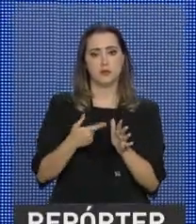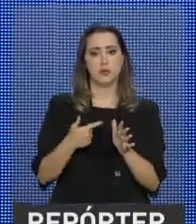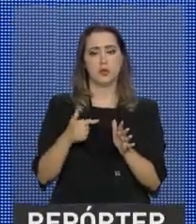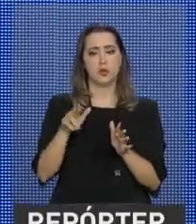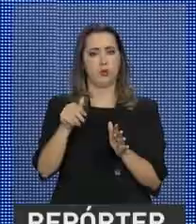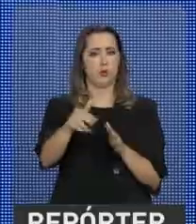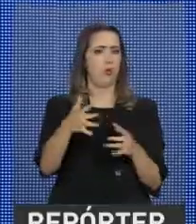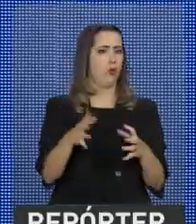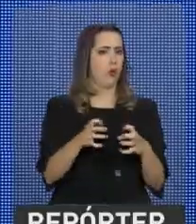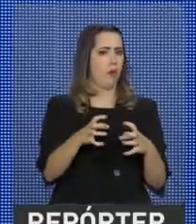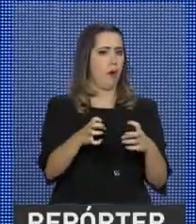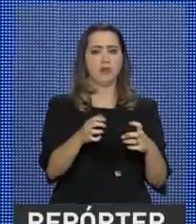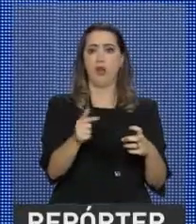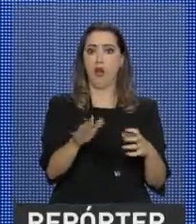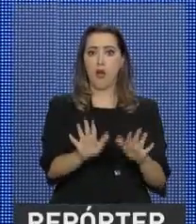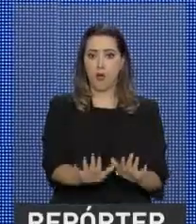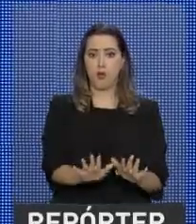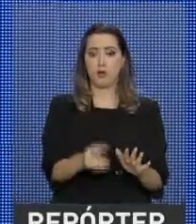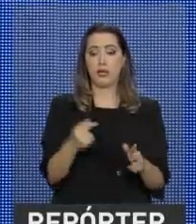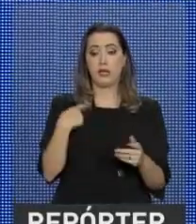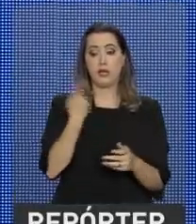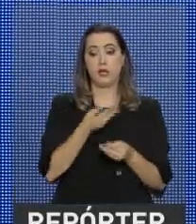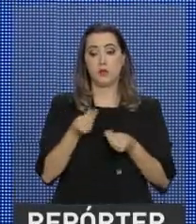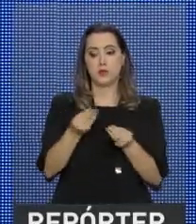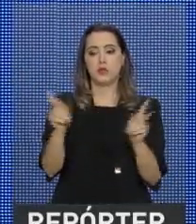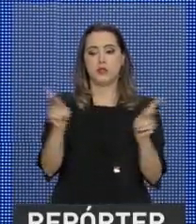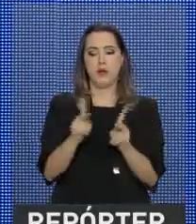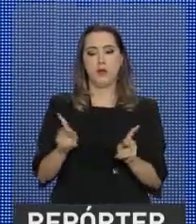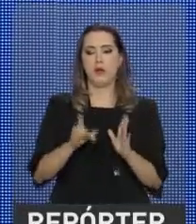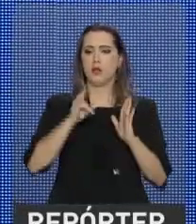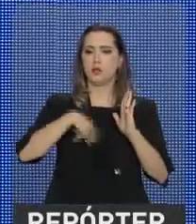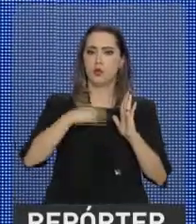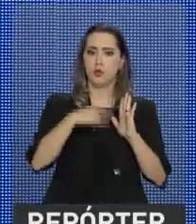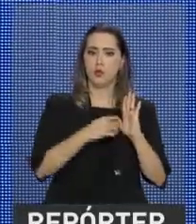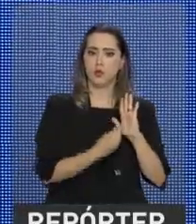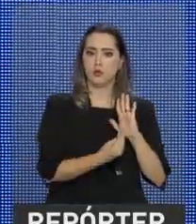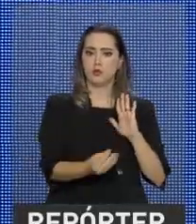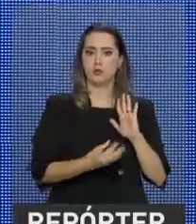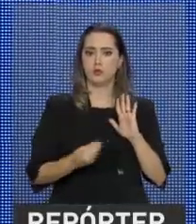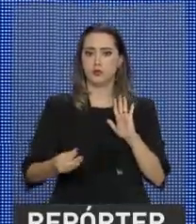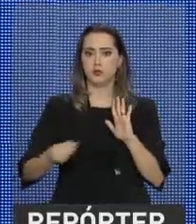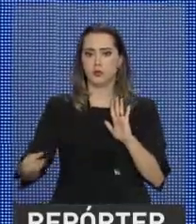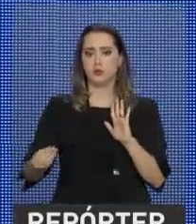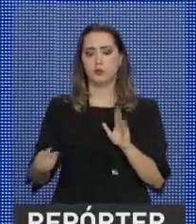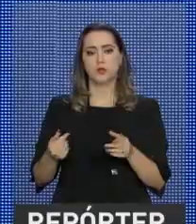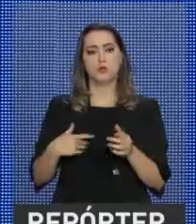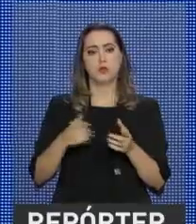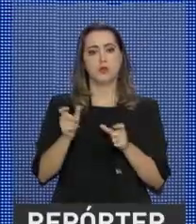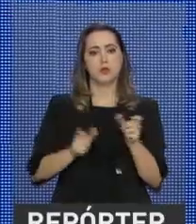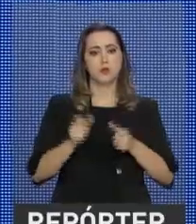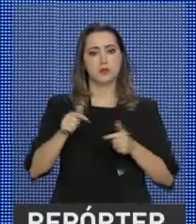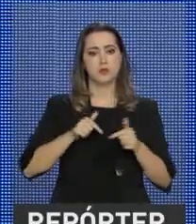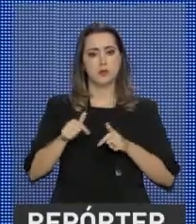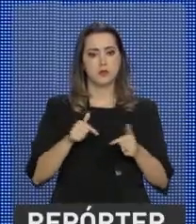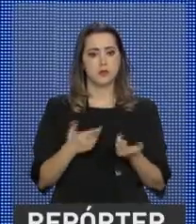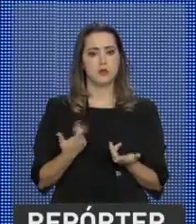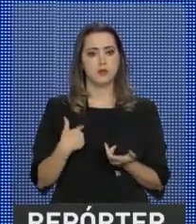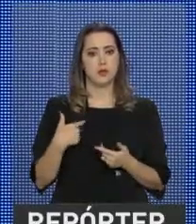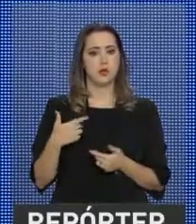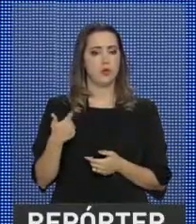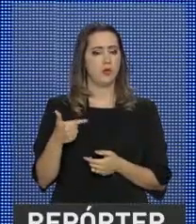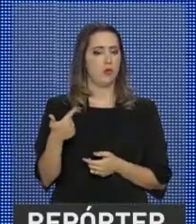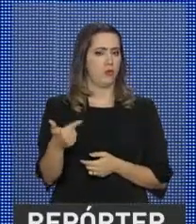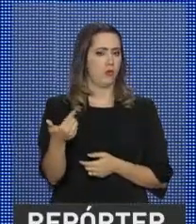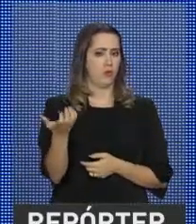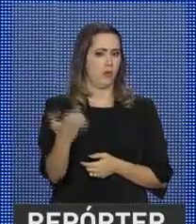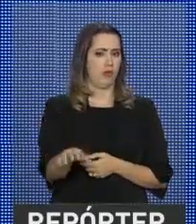conflitos. Nós trabalhamos para garantir a posse da terra aos pequenos produtores rurais, não por armas,